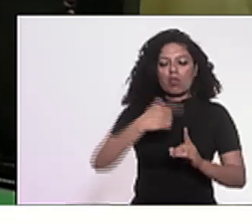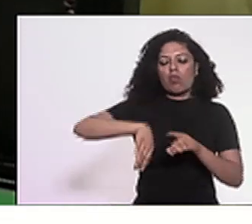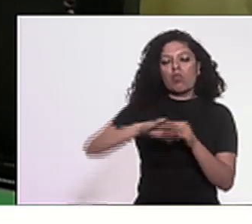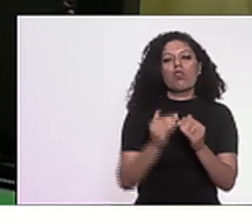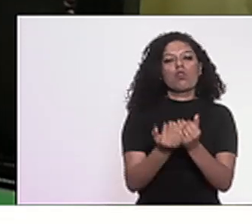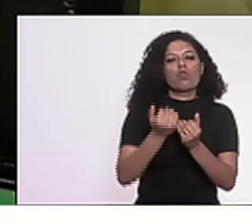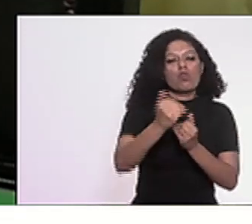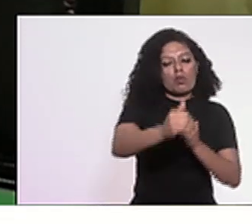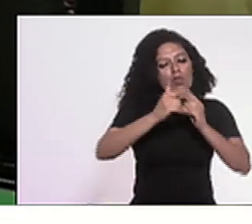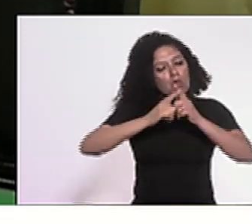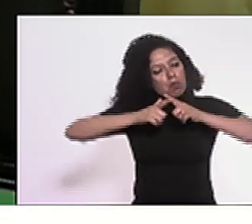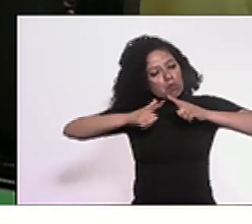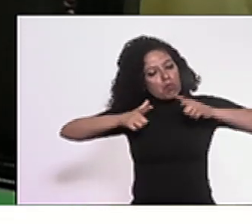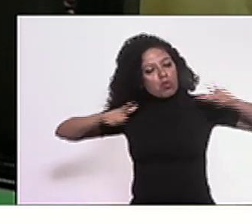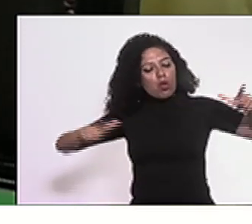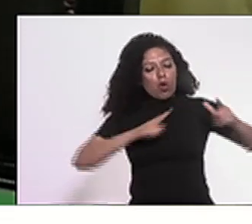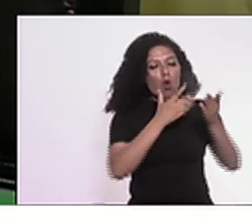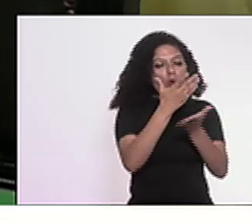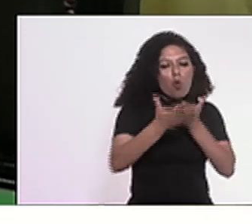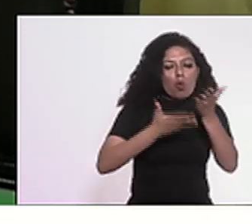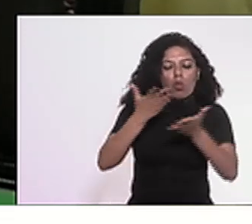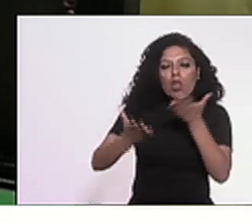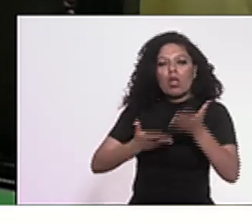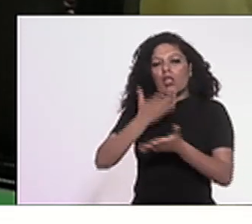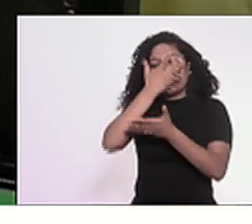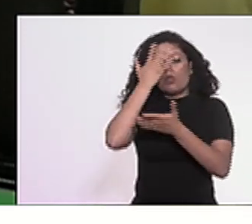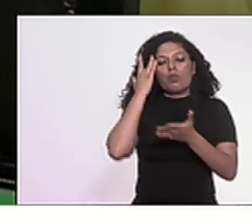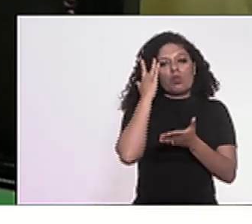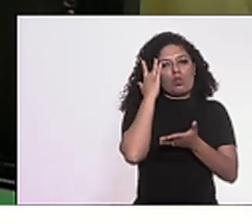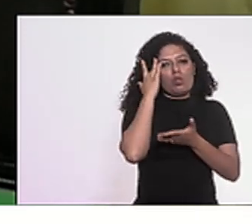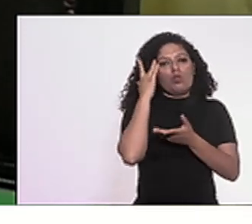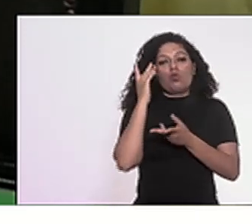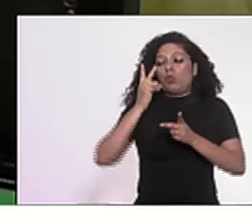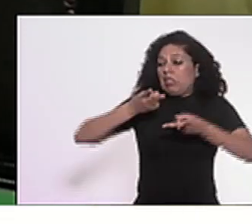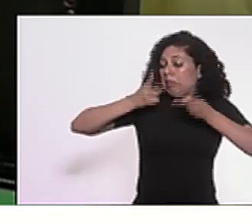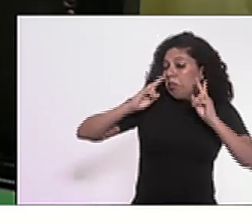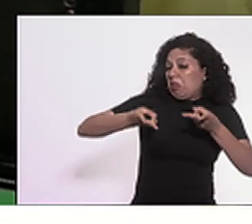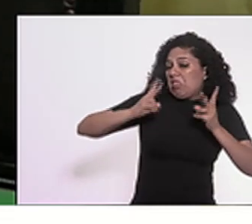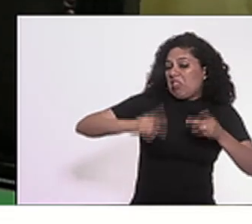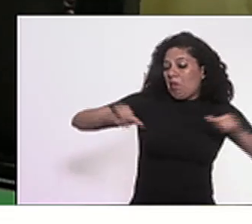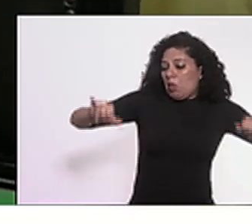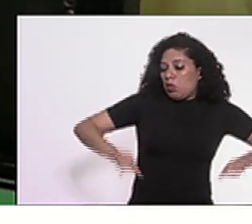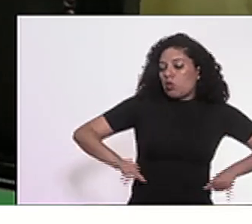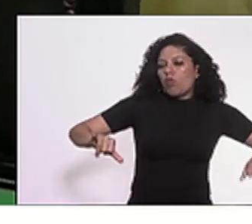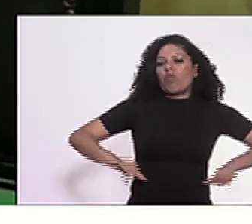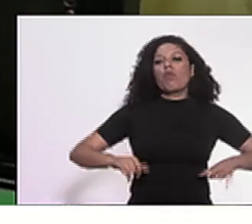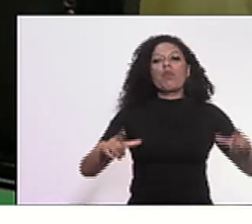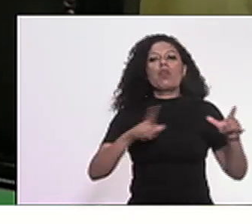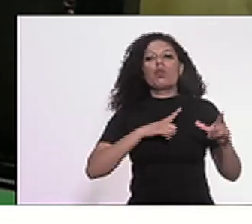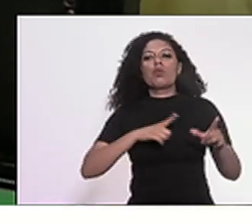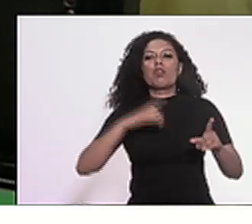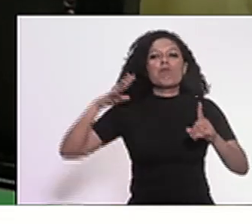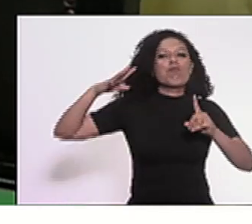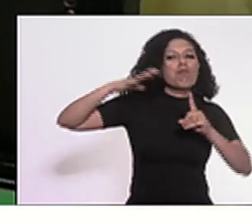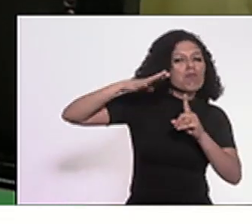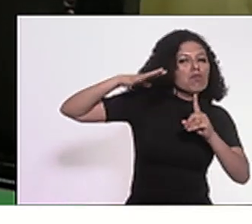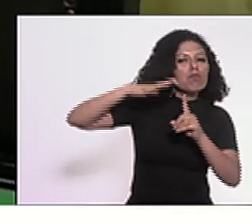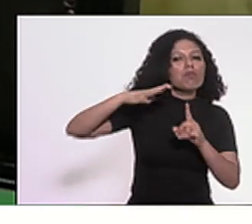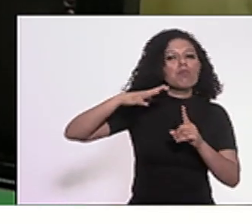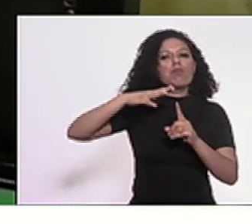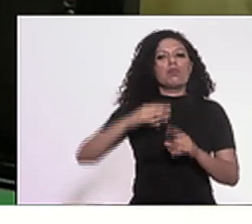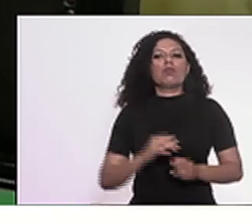ampliar, essa proteção ao servidor público que sofre algum tipo de assédio. Eu